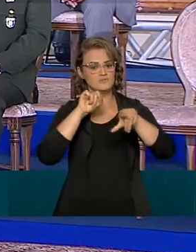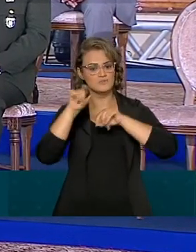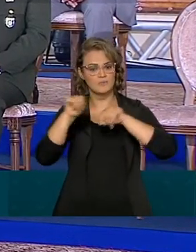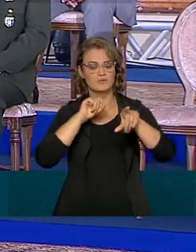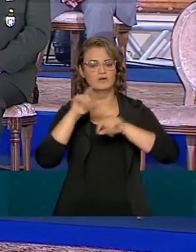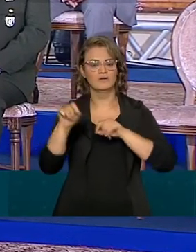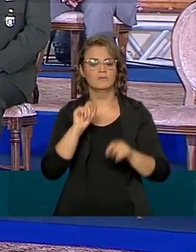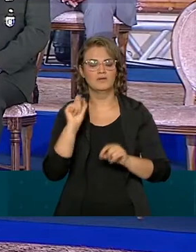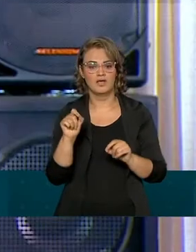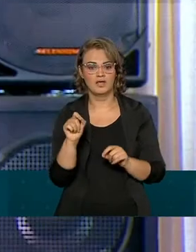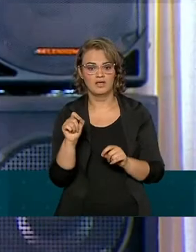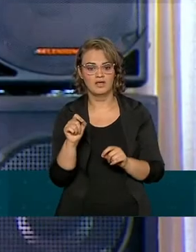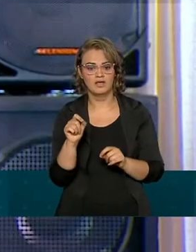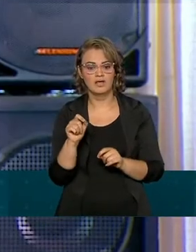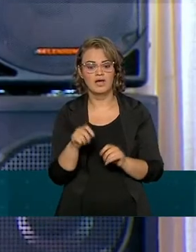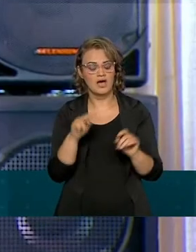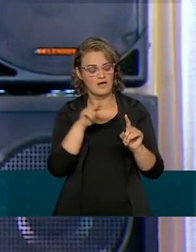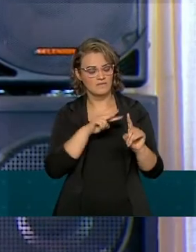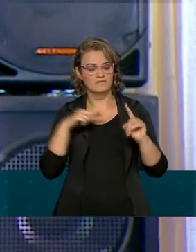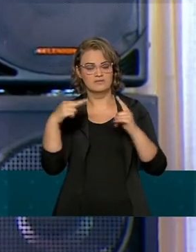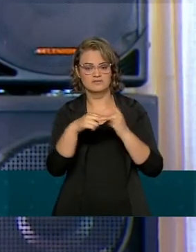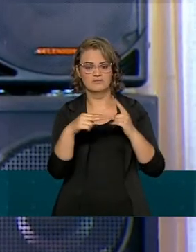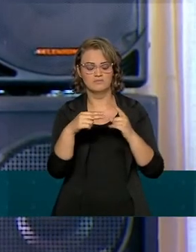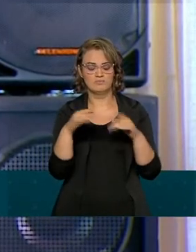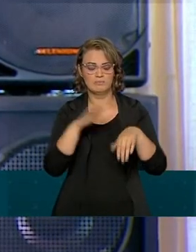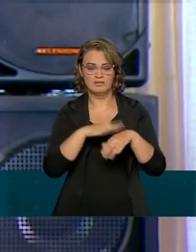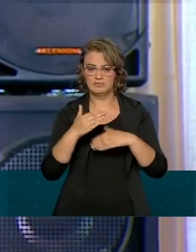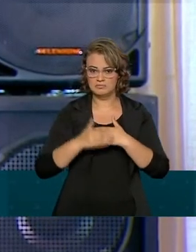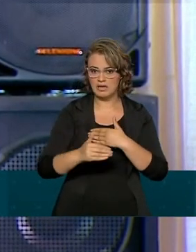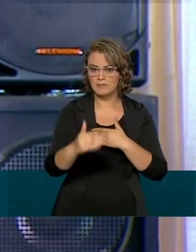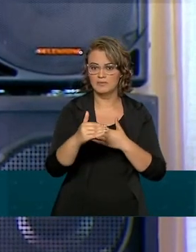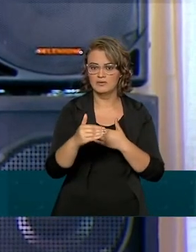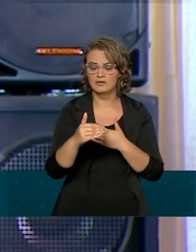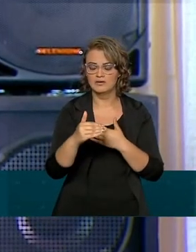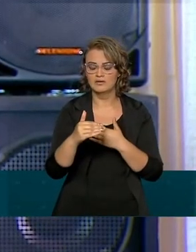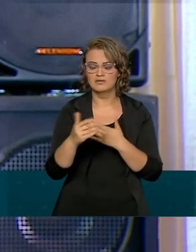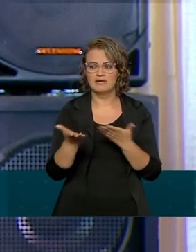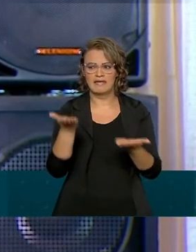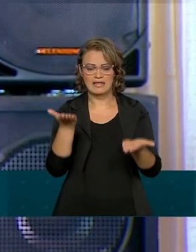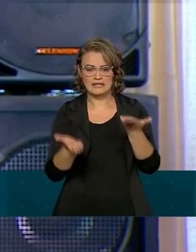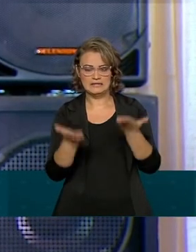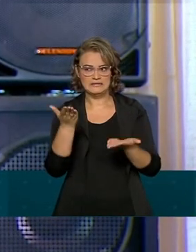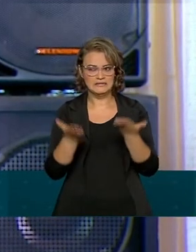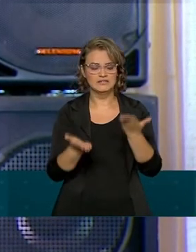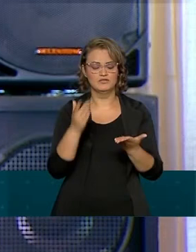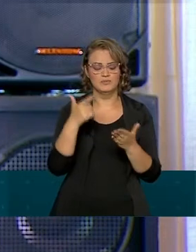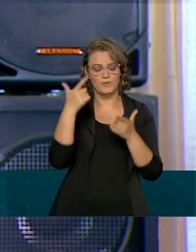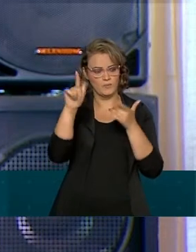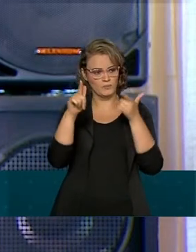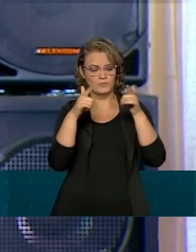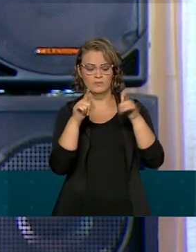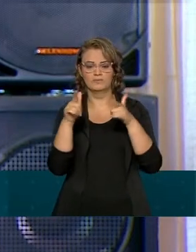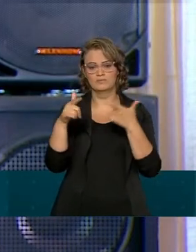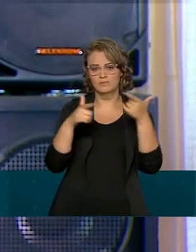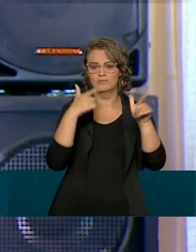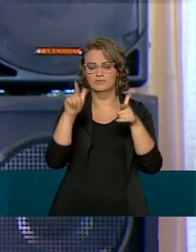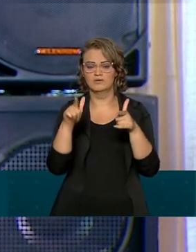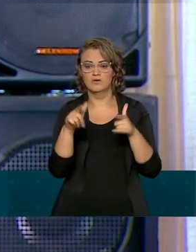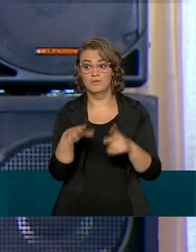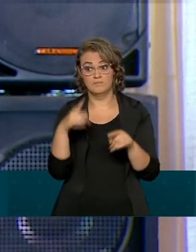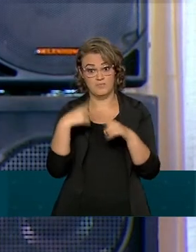escolha recomendando que a visão holística e de longo prazo prepondere sobre a conjuntura passageira